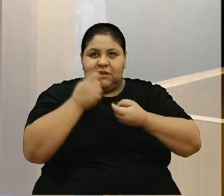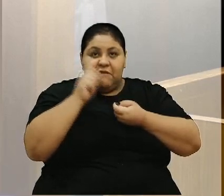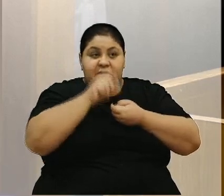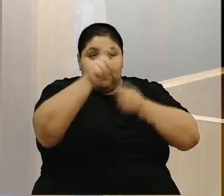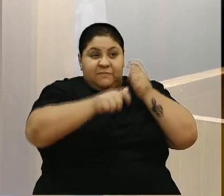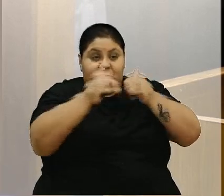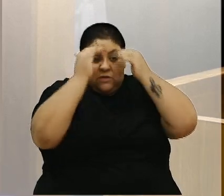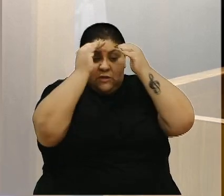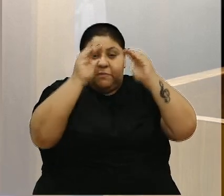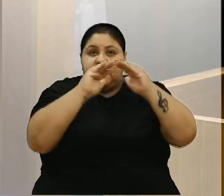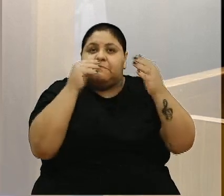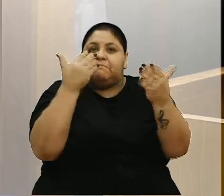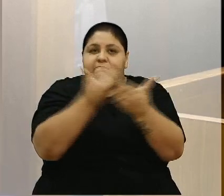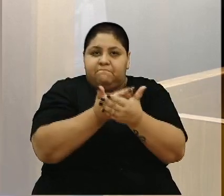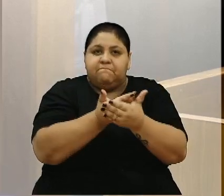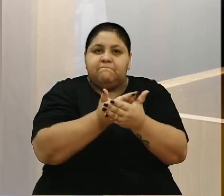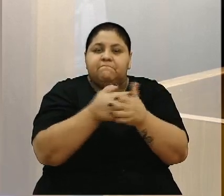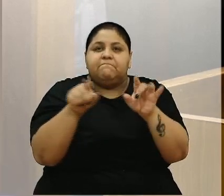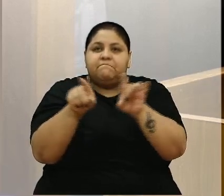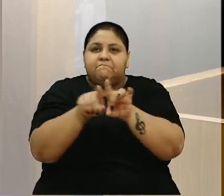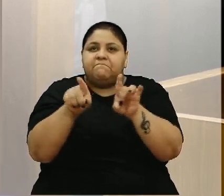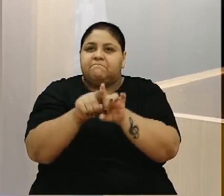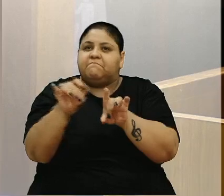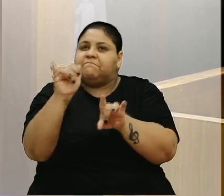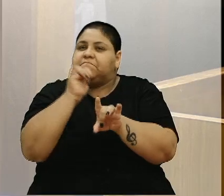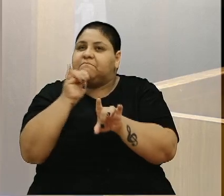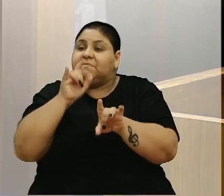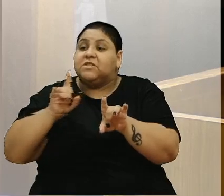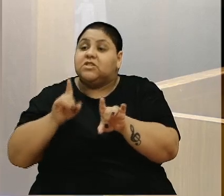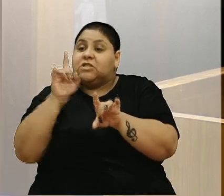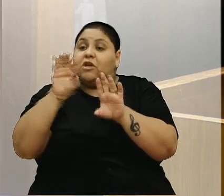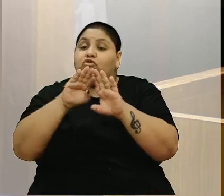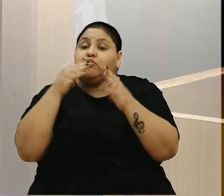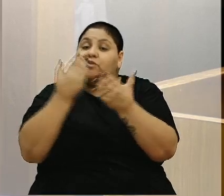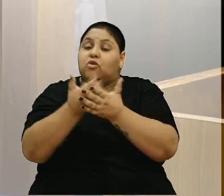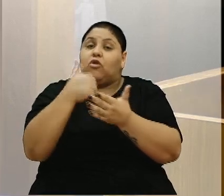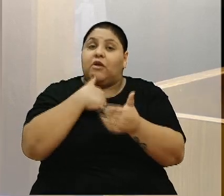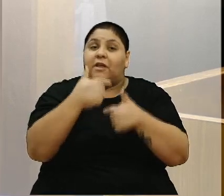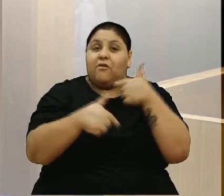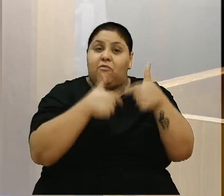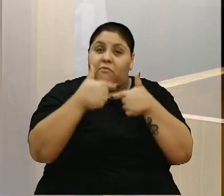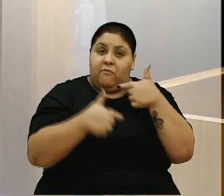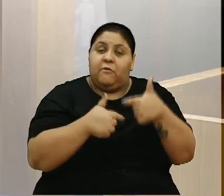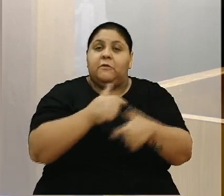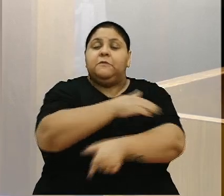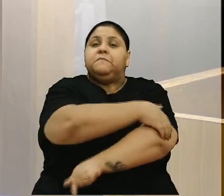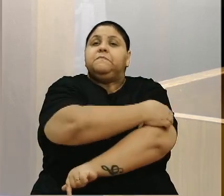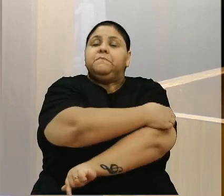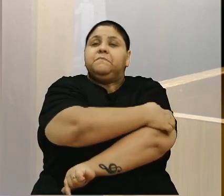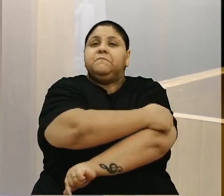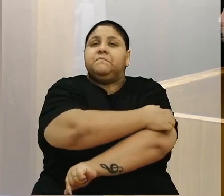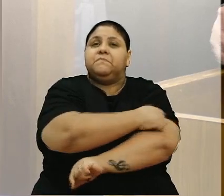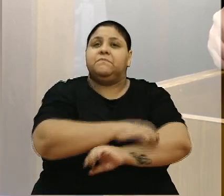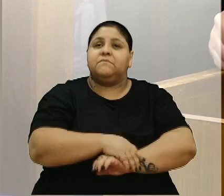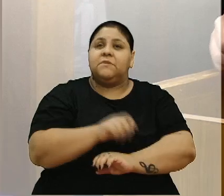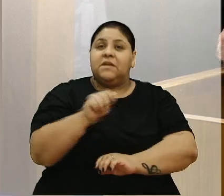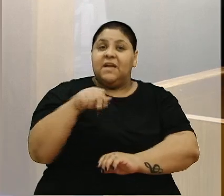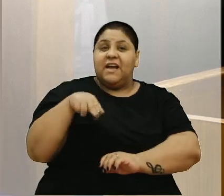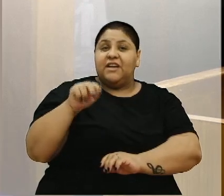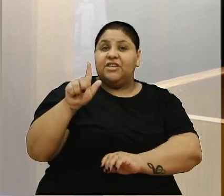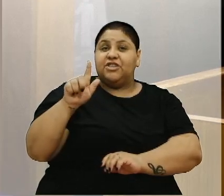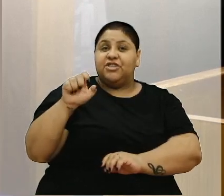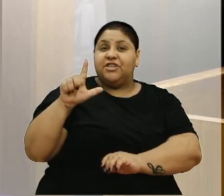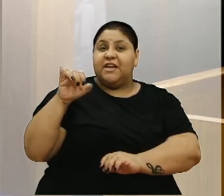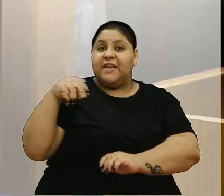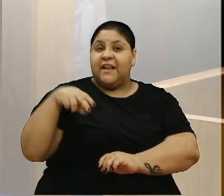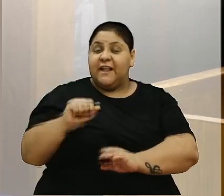escola. Concluo citando esse exemplo da última escola que eu trabalhei e dei aula, que foi o Angelina. Uma